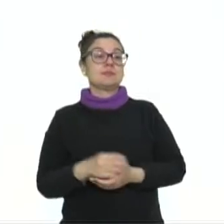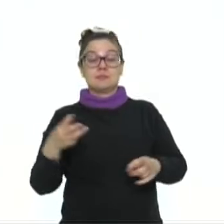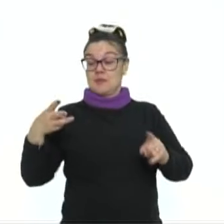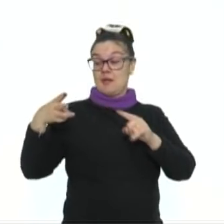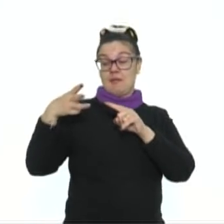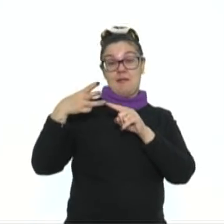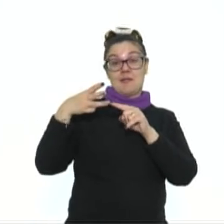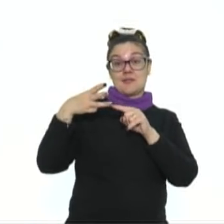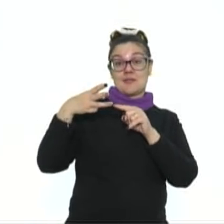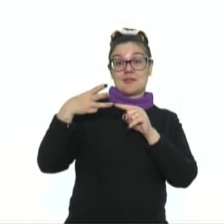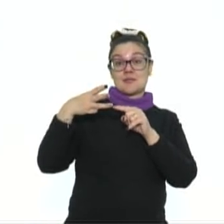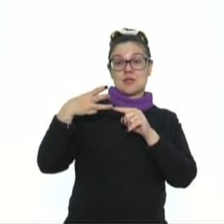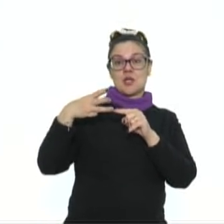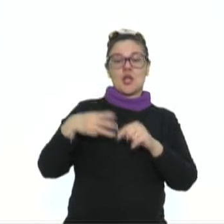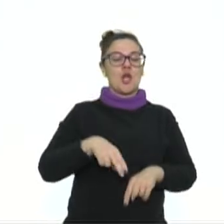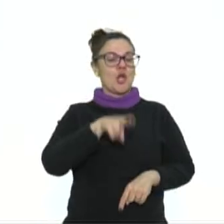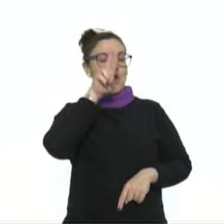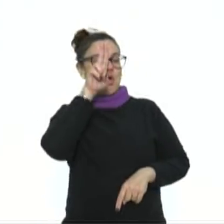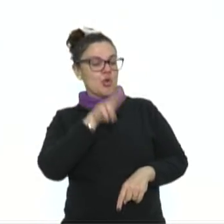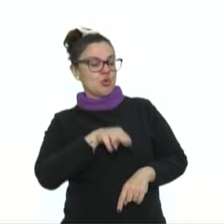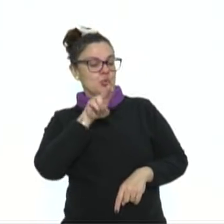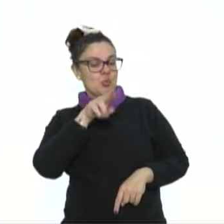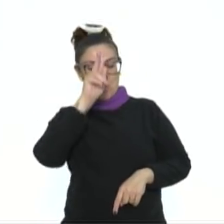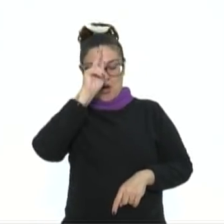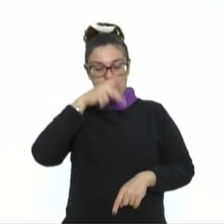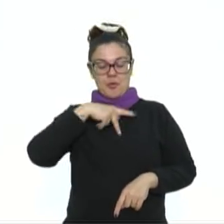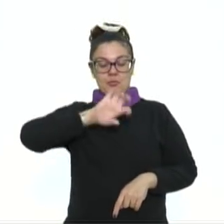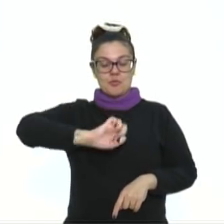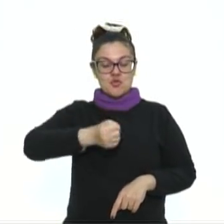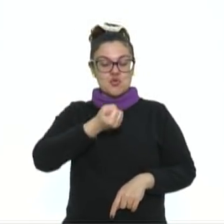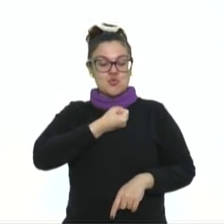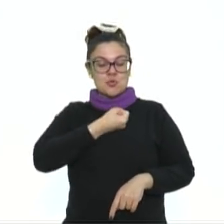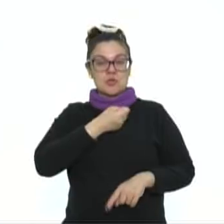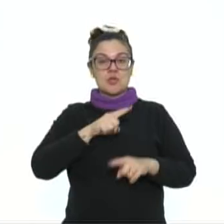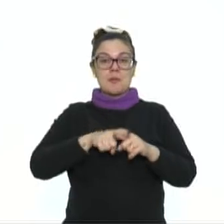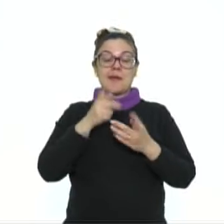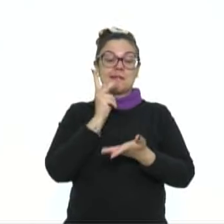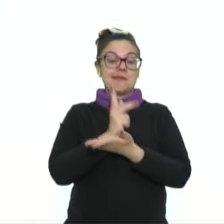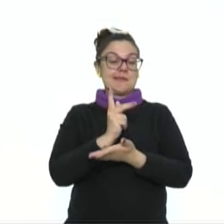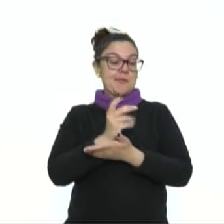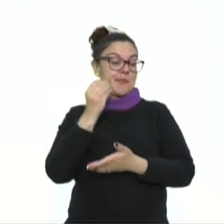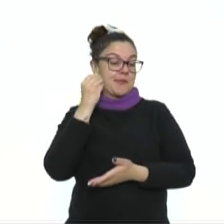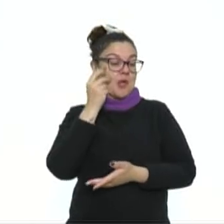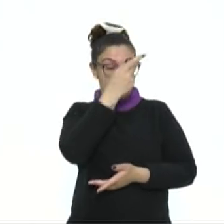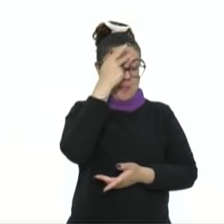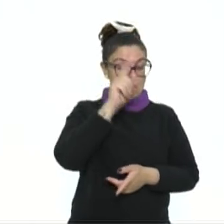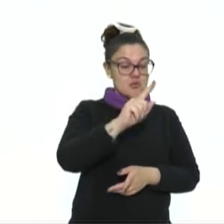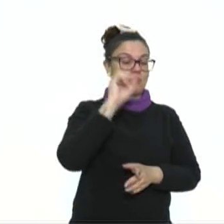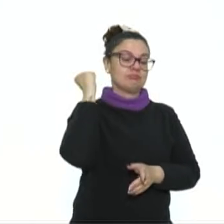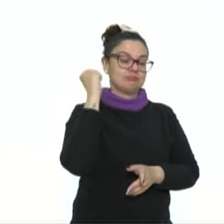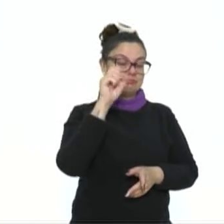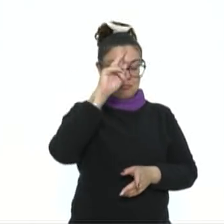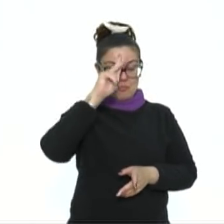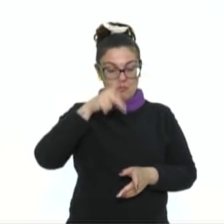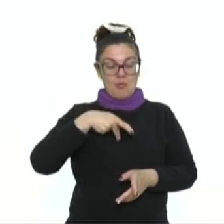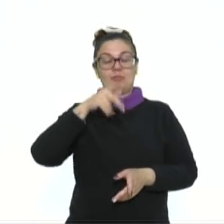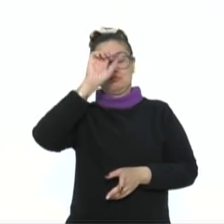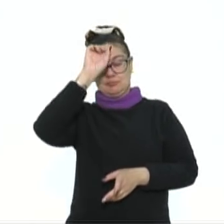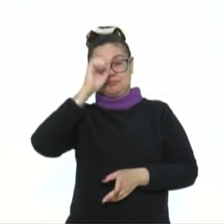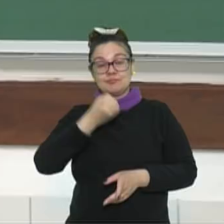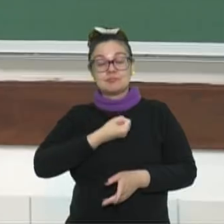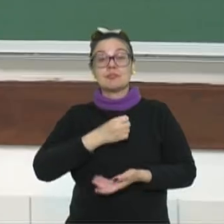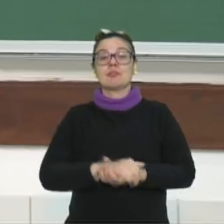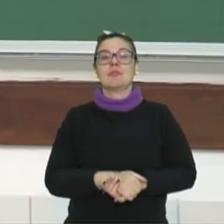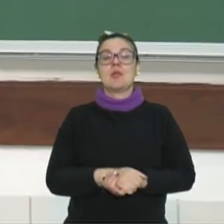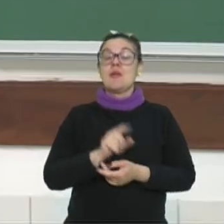máxima é: jamais tire sua própria vida e sempre tente impedir outros de tirar suas vidas. Isso vem muito